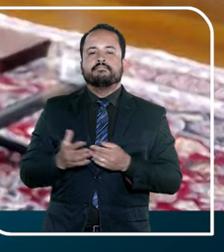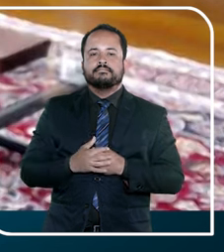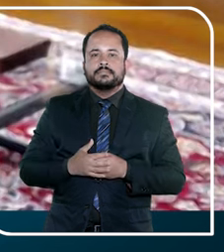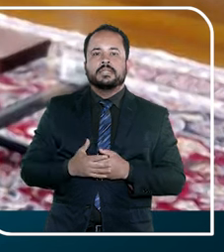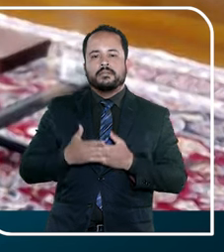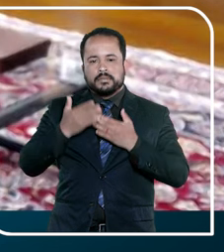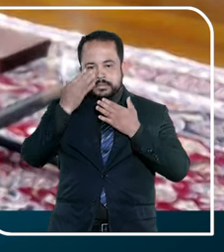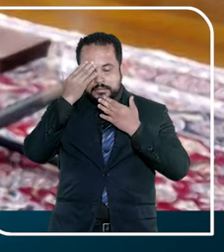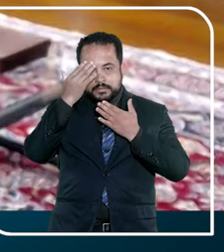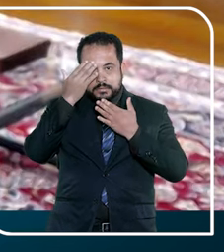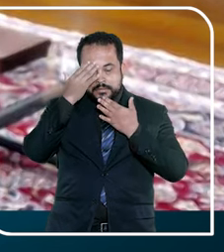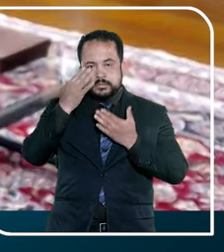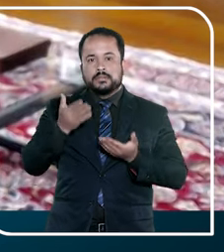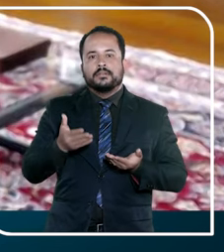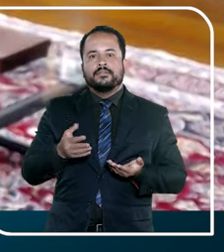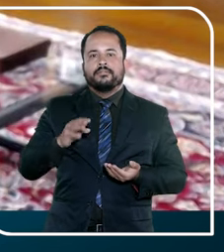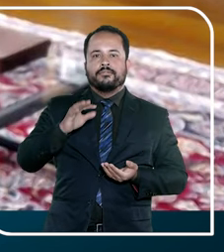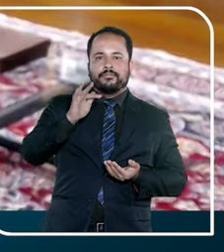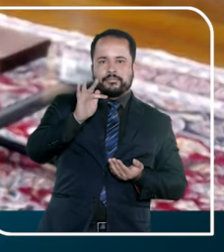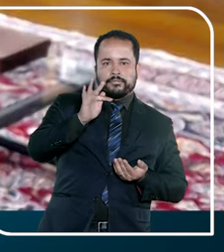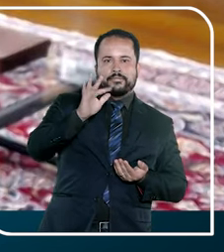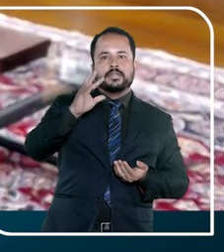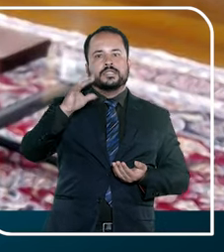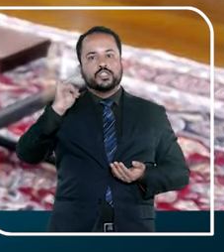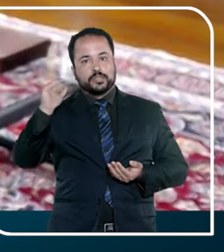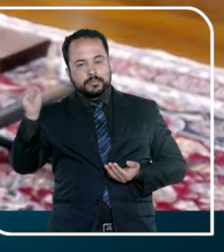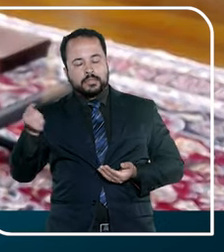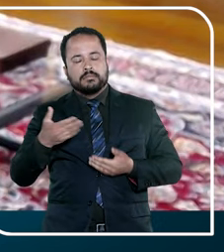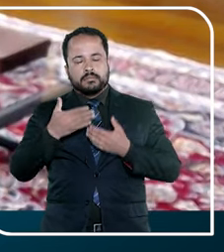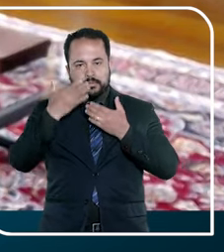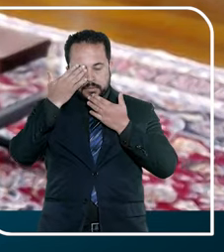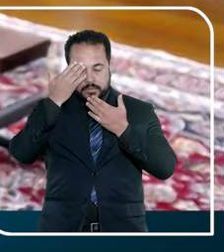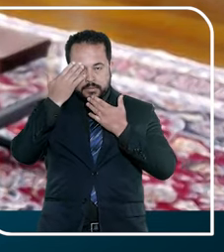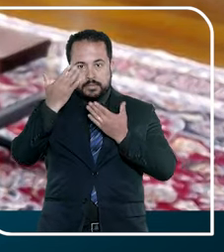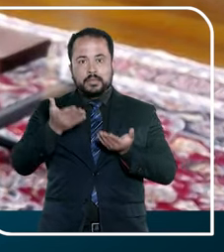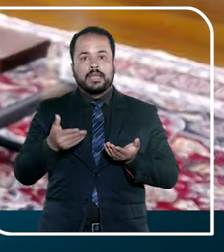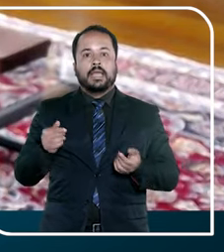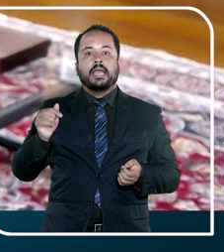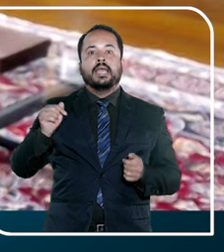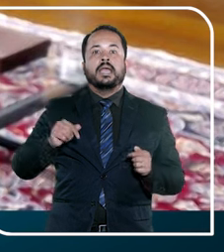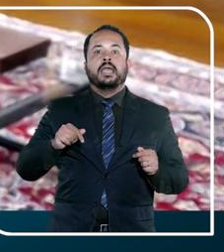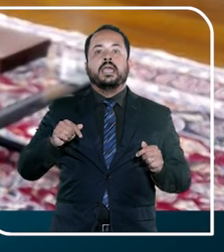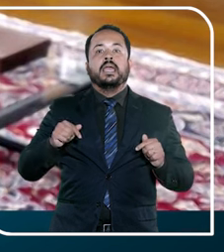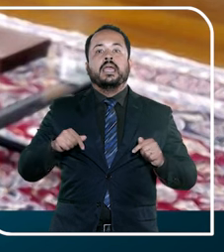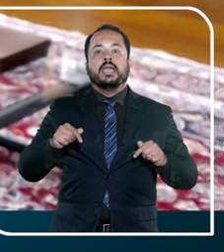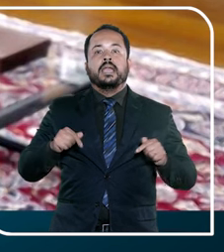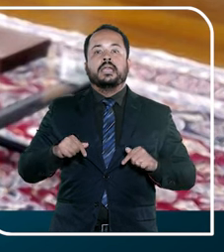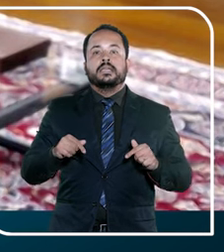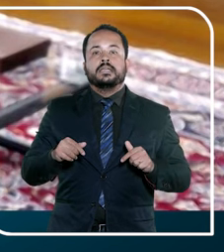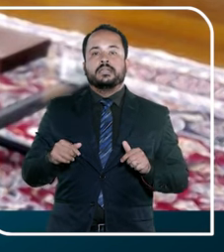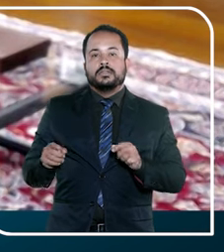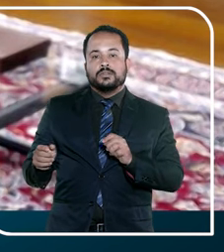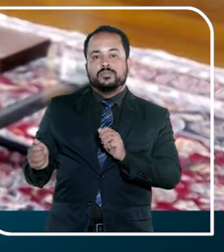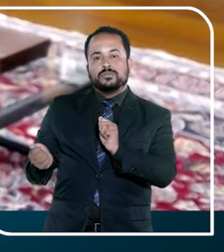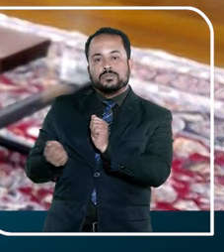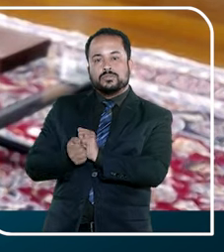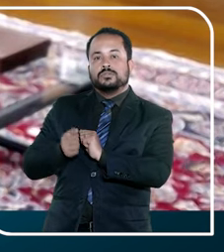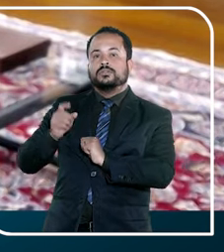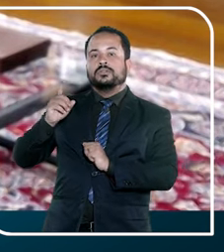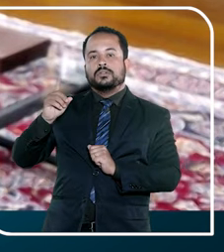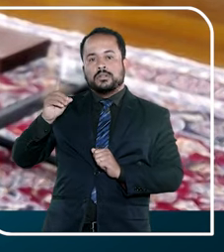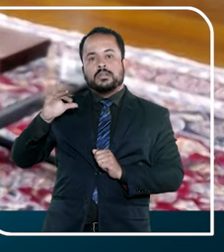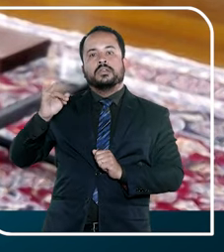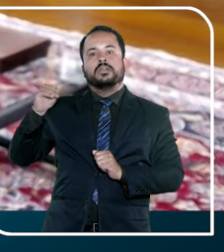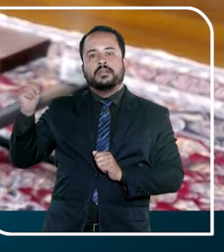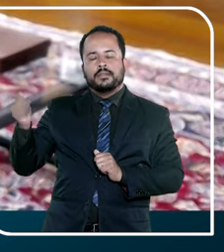ptima e uma satisfação muito grande estar aqui ao lado do Dr andr zais debatendo um